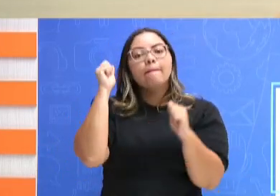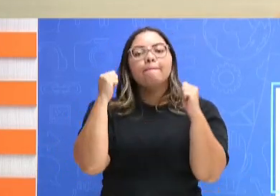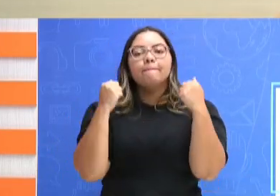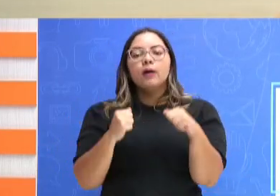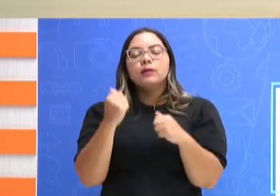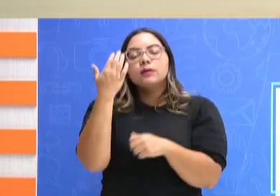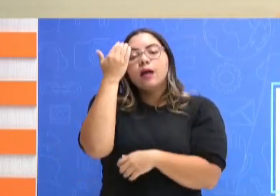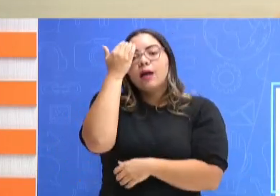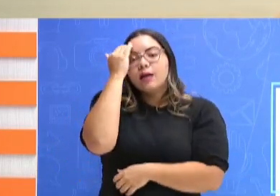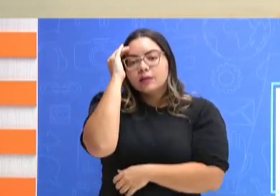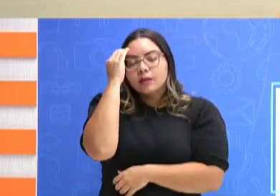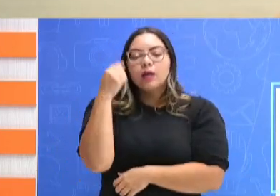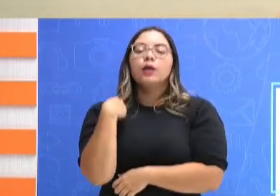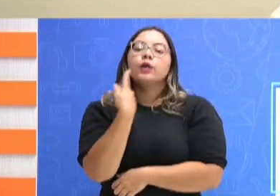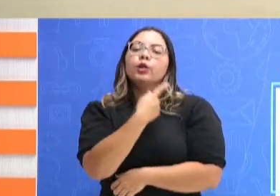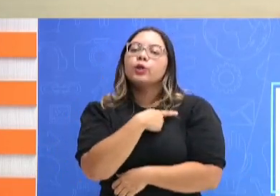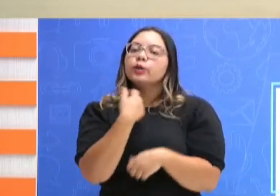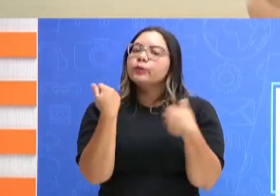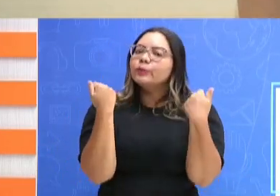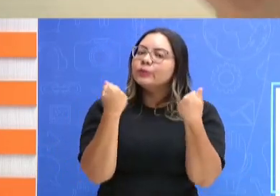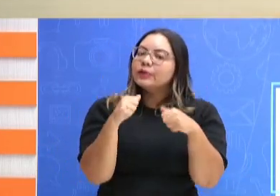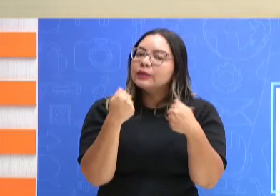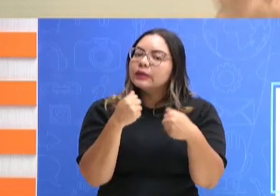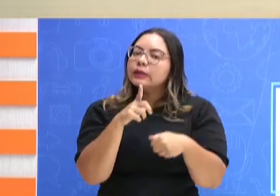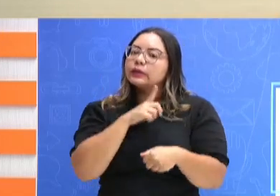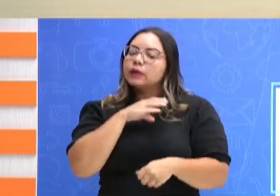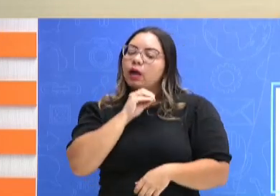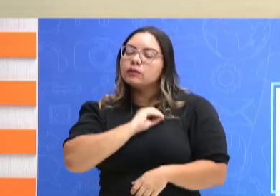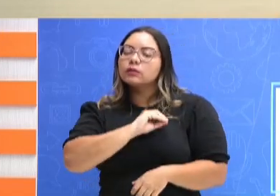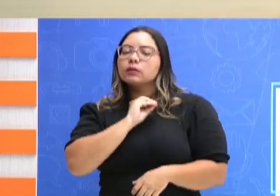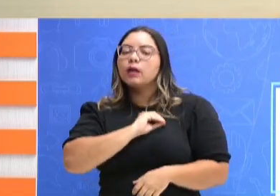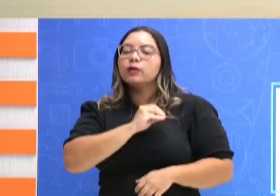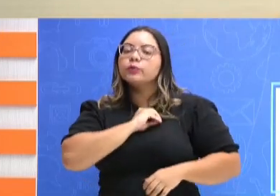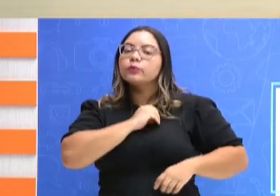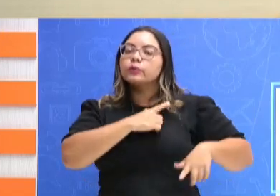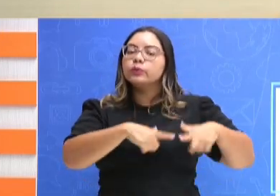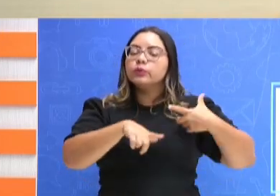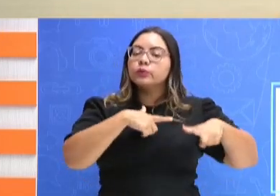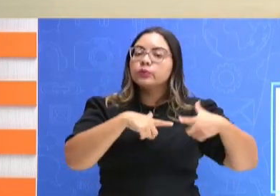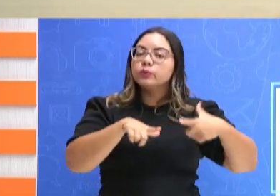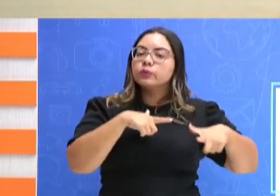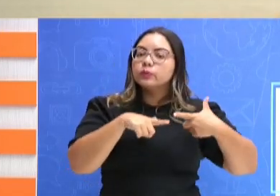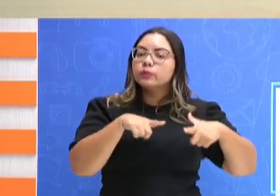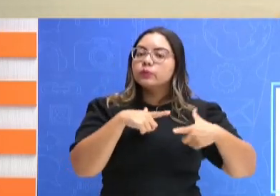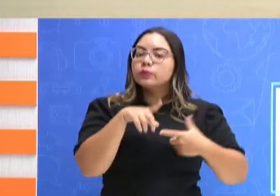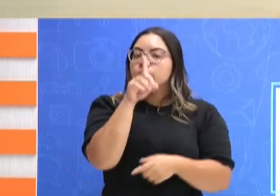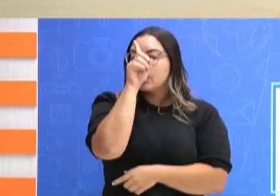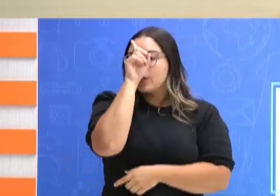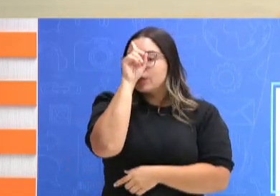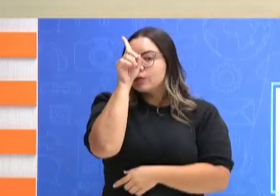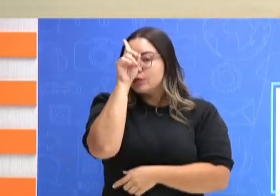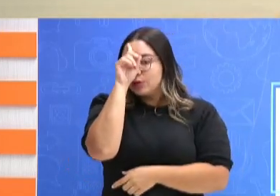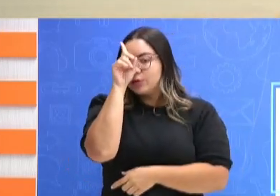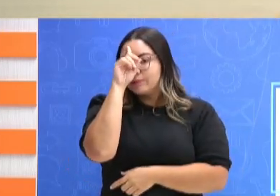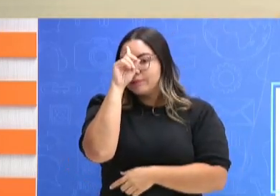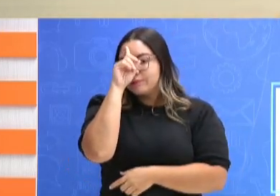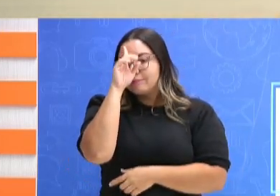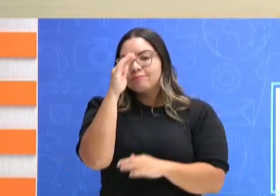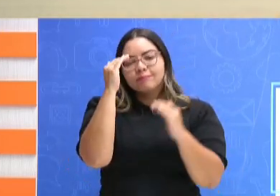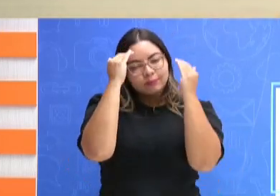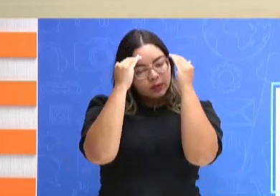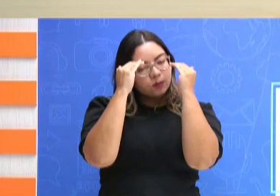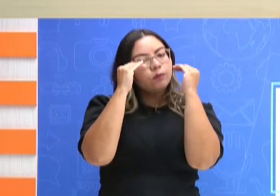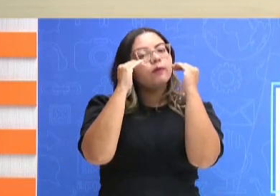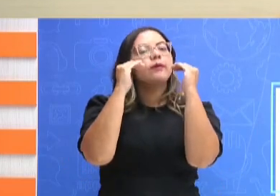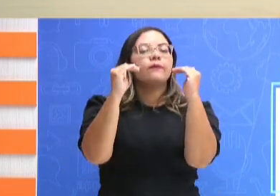possam entender que a gente precisa manter os salários dos nossos profissionais, dos nossos funcionários em dia, acima de tudo, com